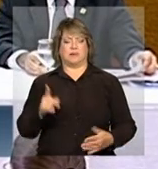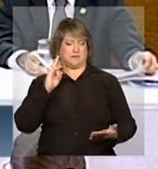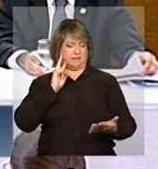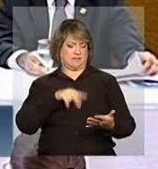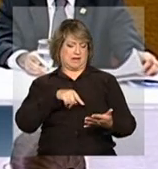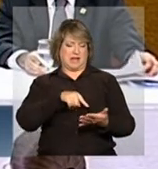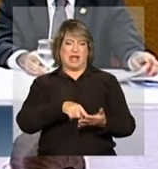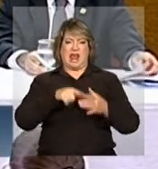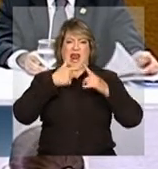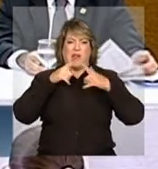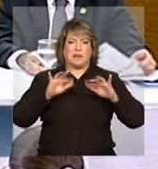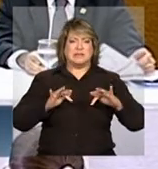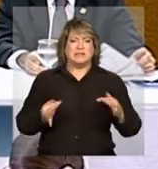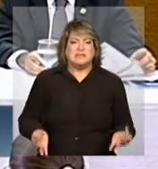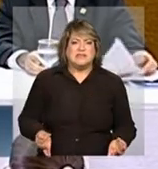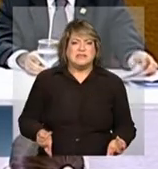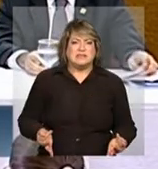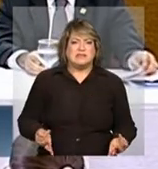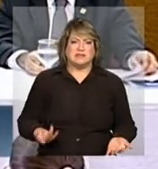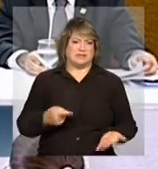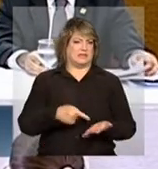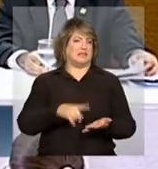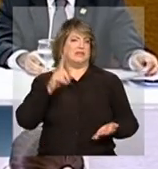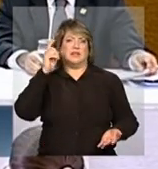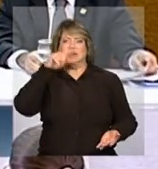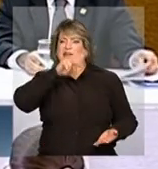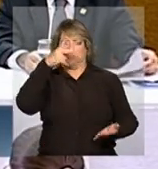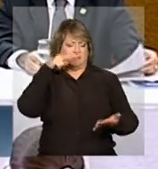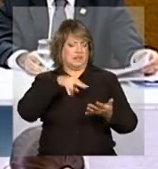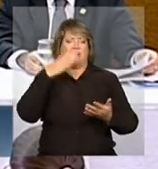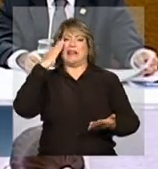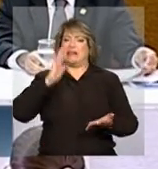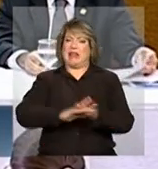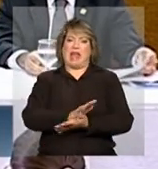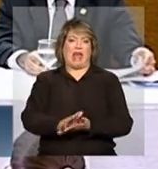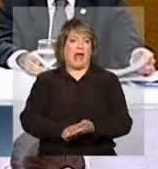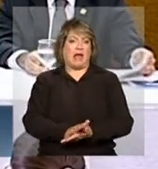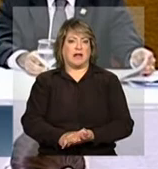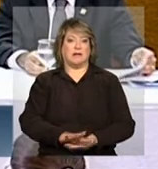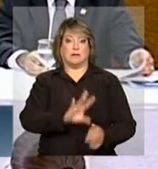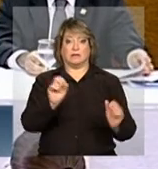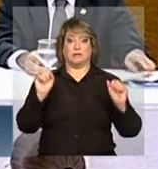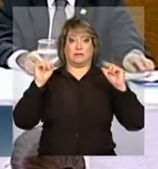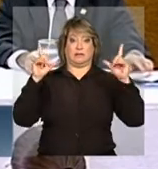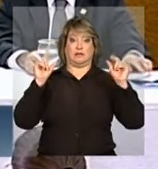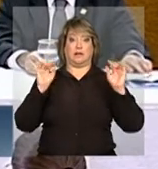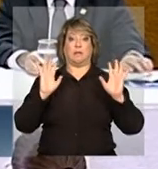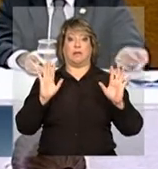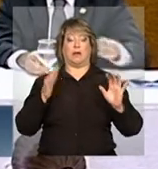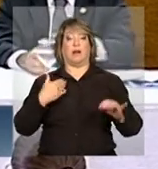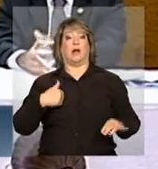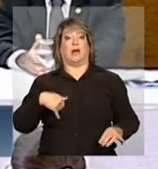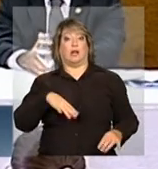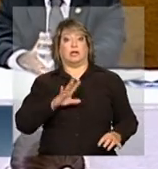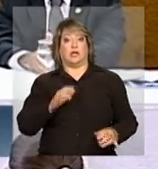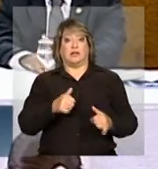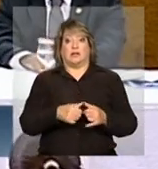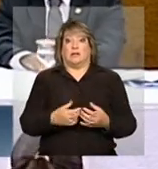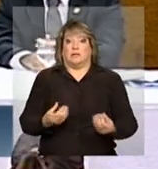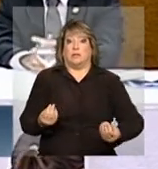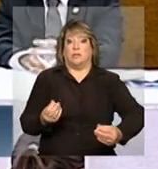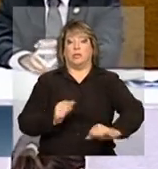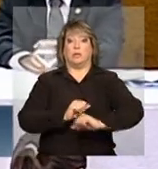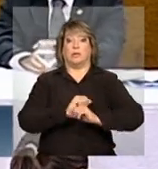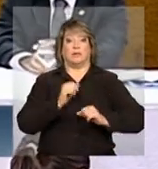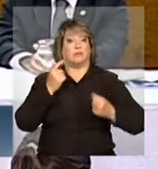aqui de linguagem simples? Isso aqui está horrível, ninguém vai entender isso. Mas, para nós, aquilo já estava assim, super,